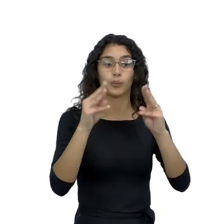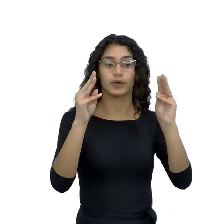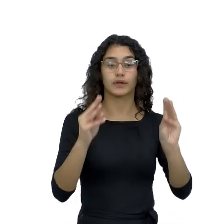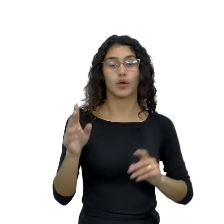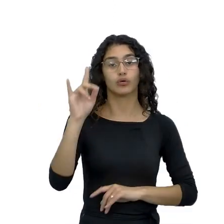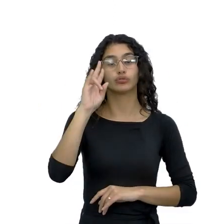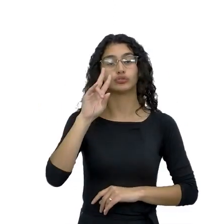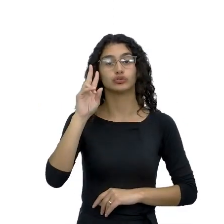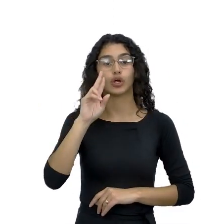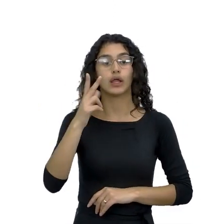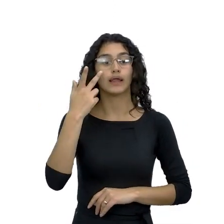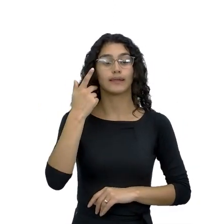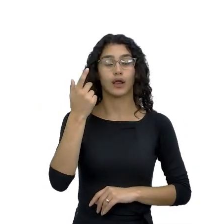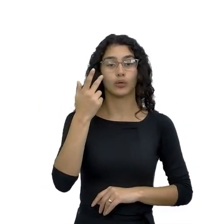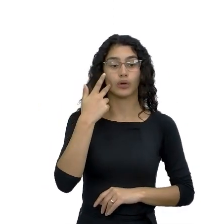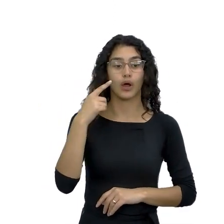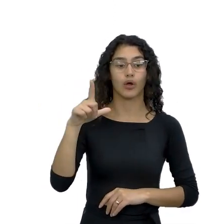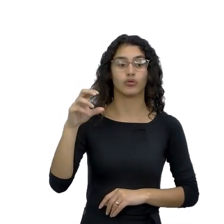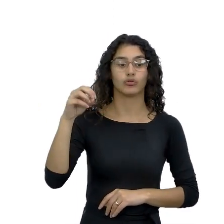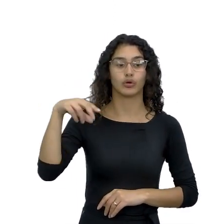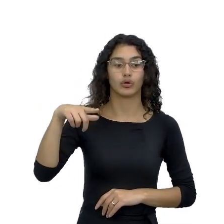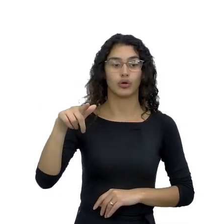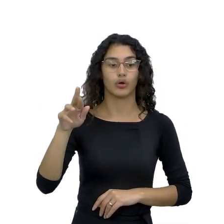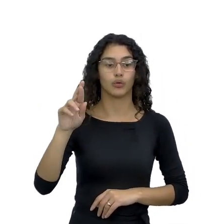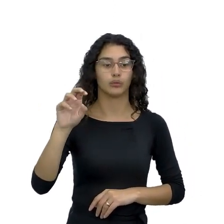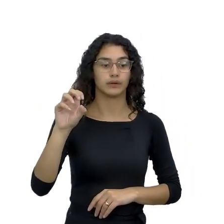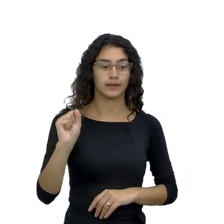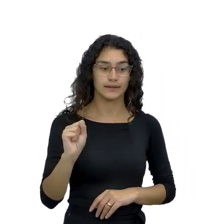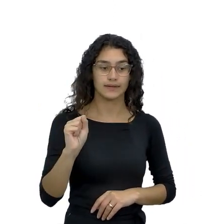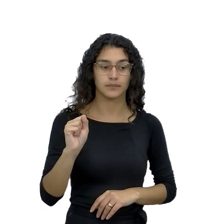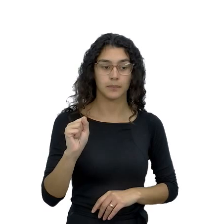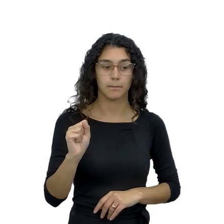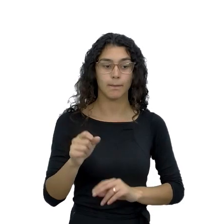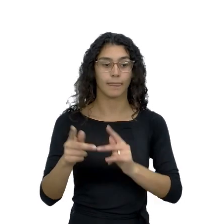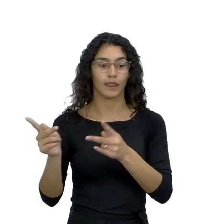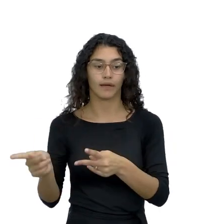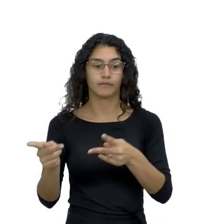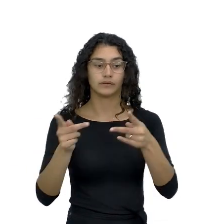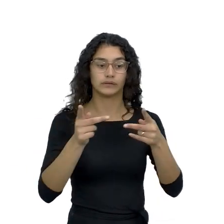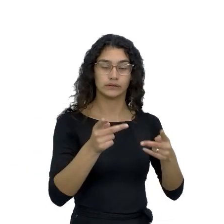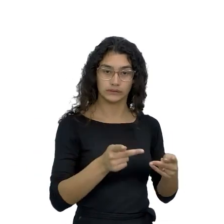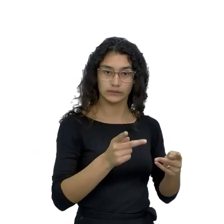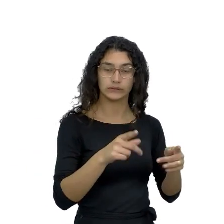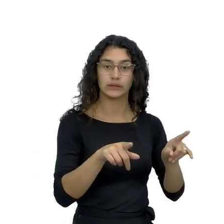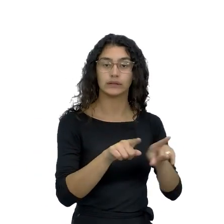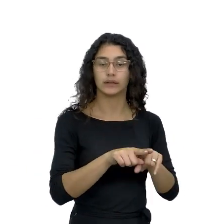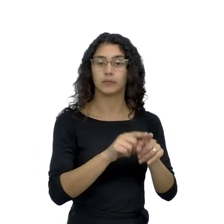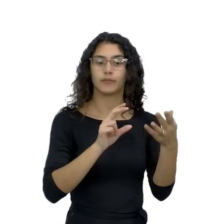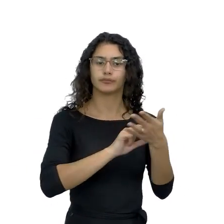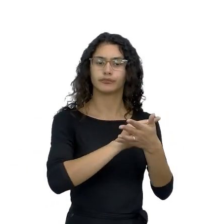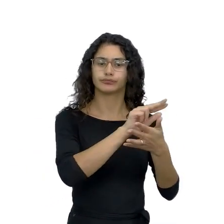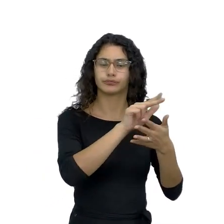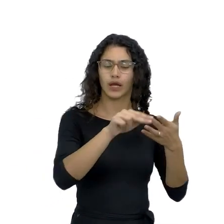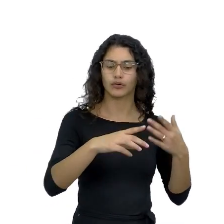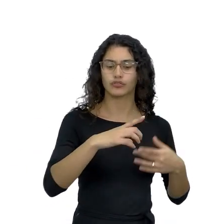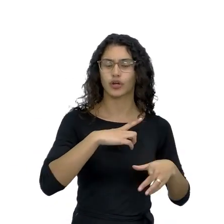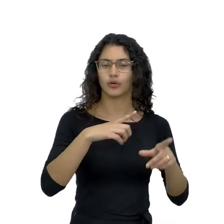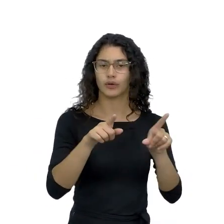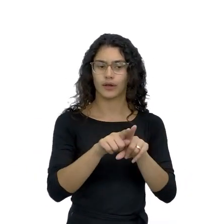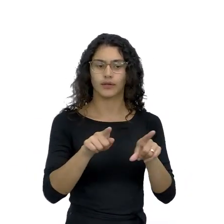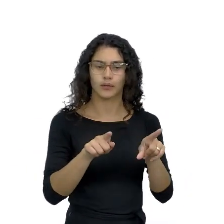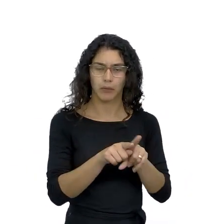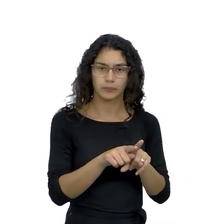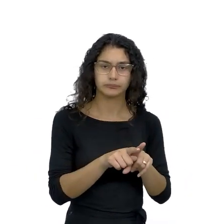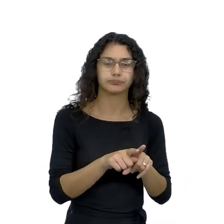História Natural de Londres, com a sua visita, né, a diversas coleções do acervo,